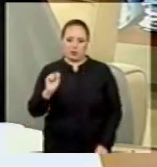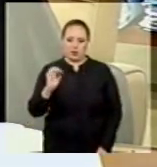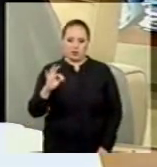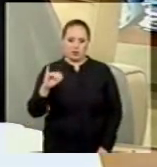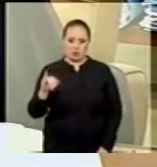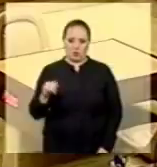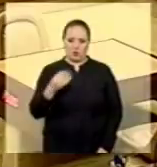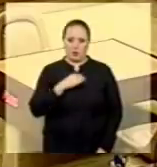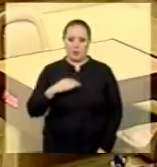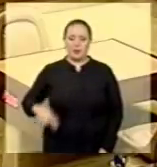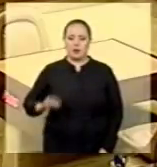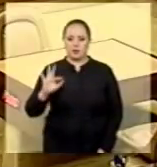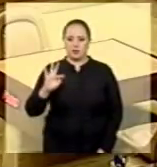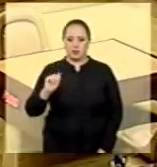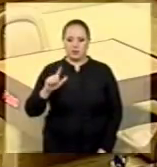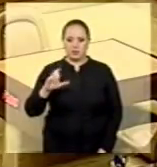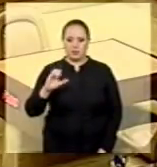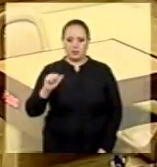Falcão e ministro